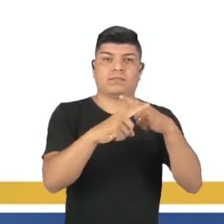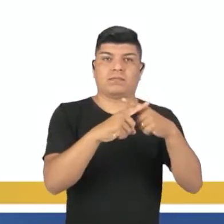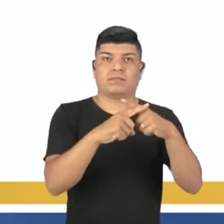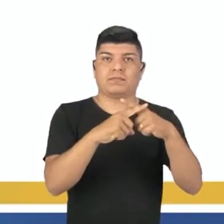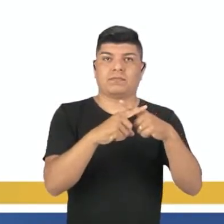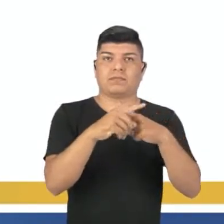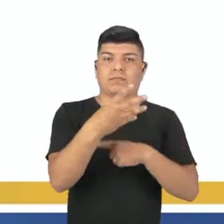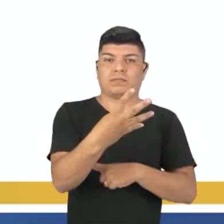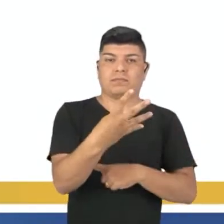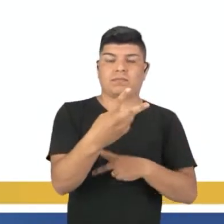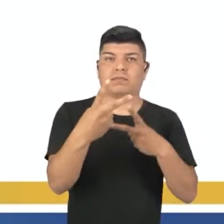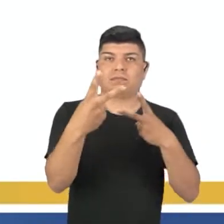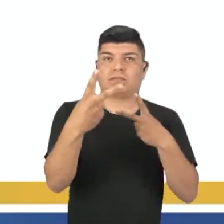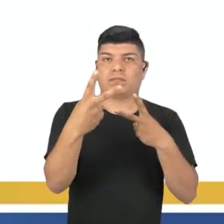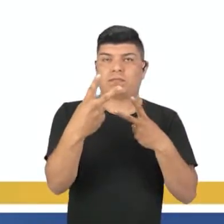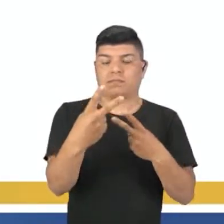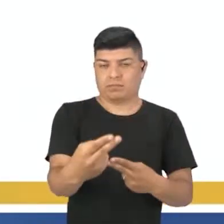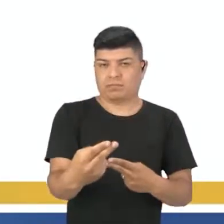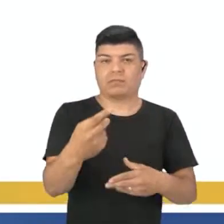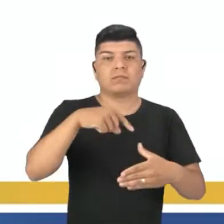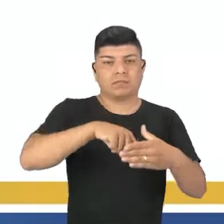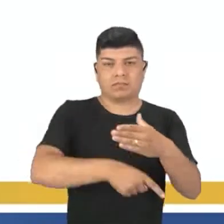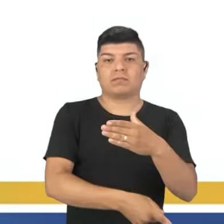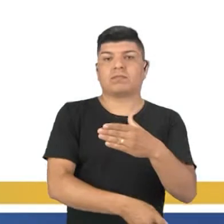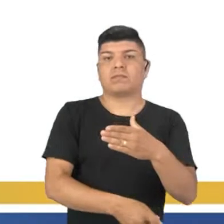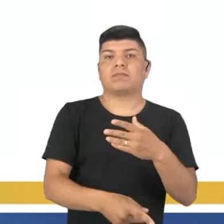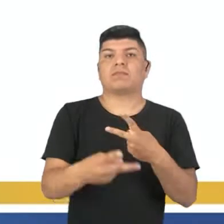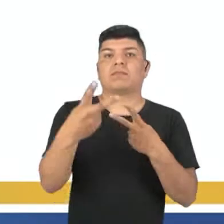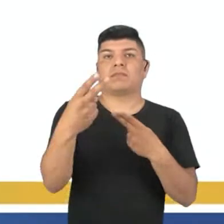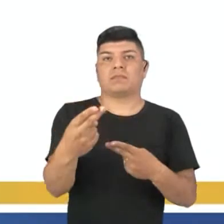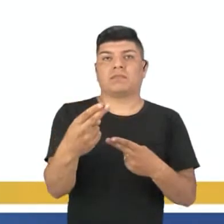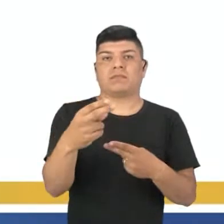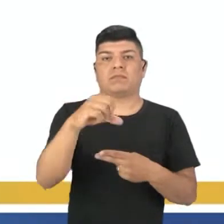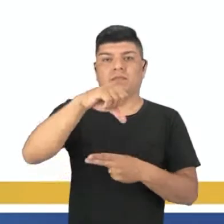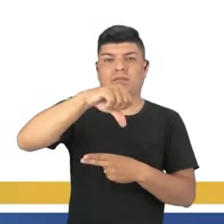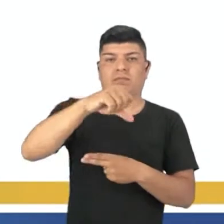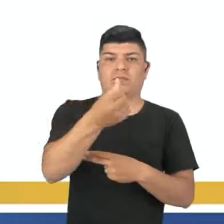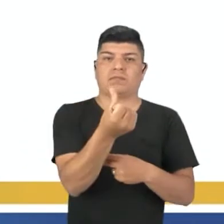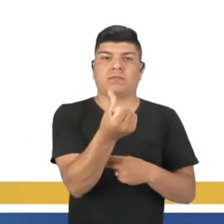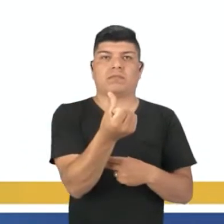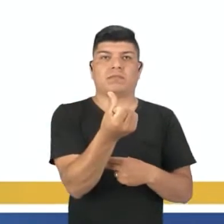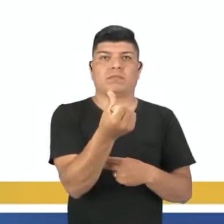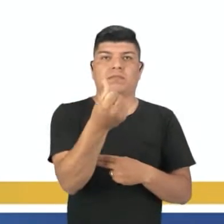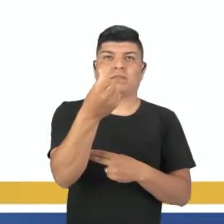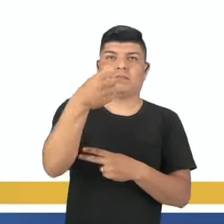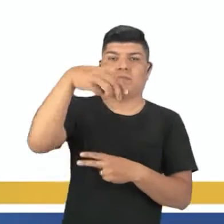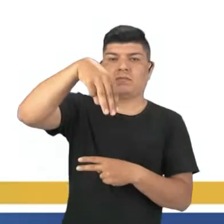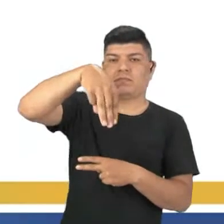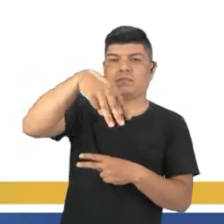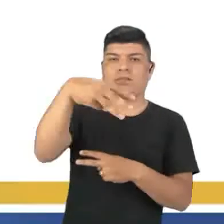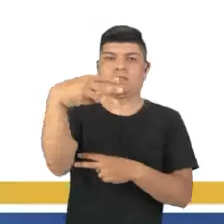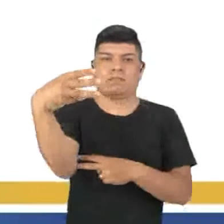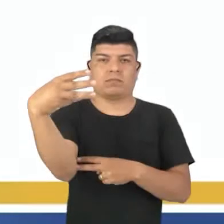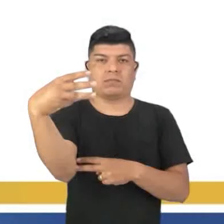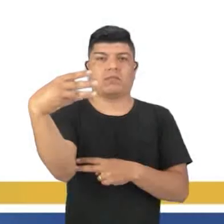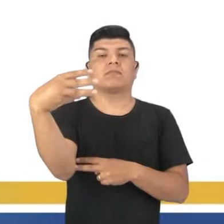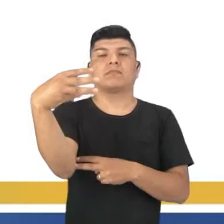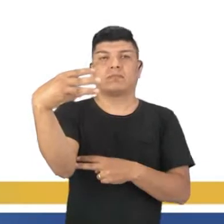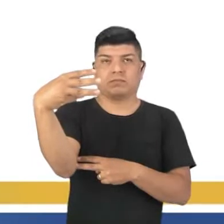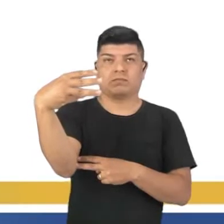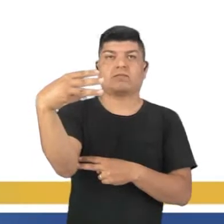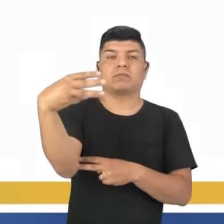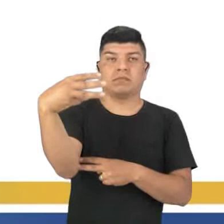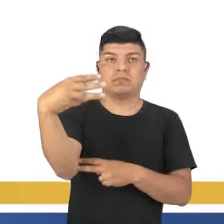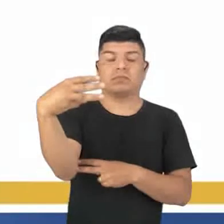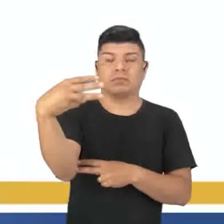vezes 4, que é a profundidade, né? 24 vezes 4 é igual a 96 metros cúbicos.